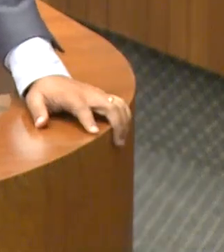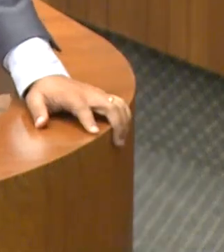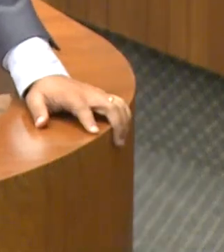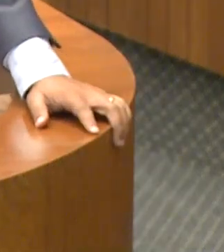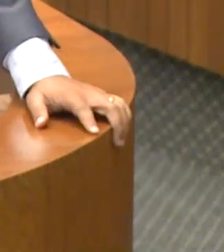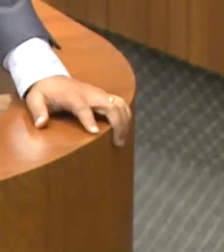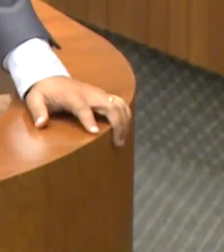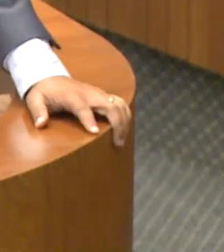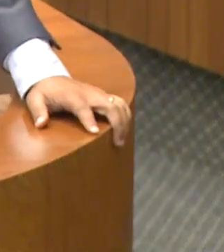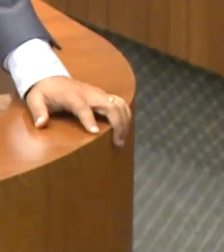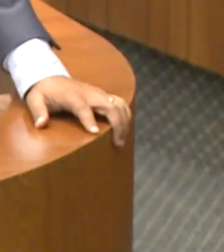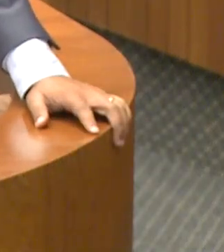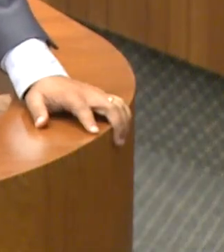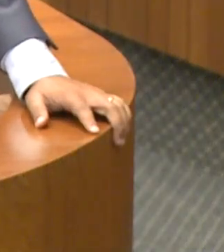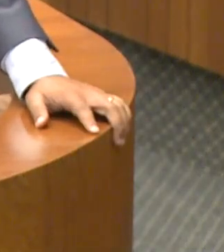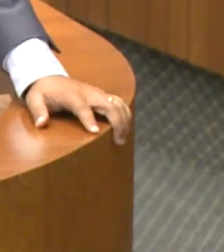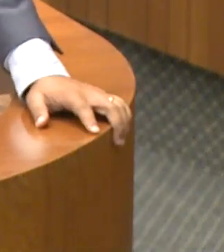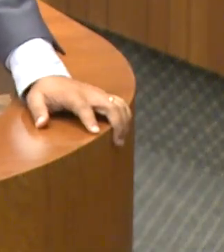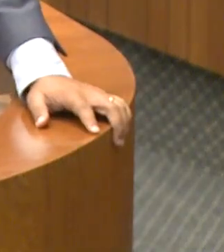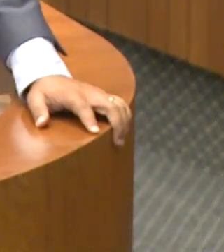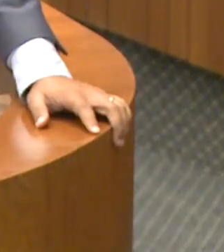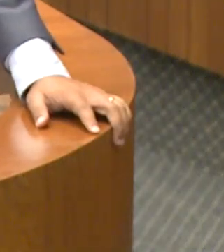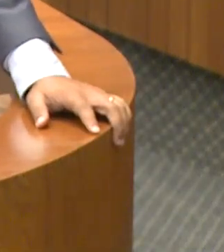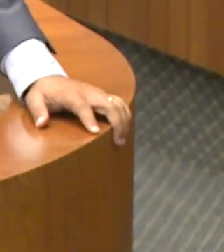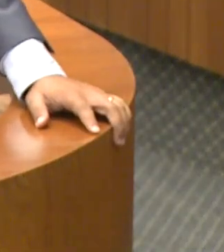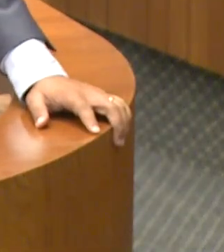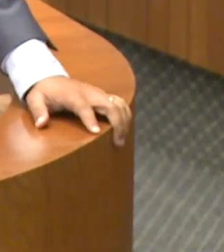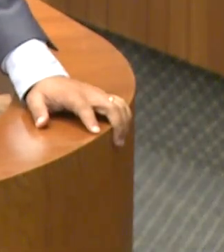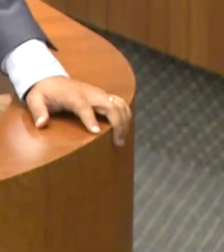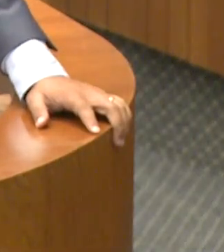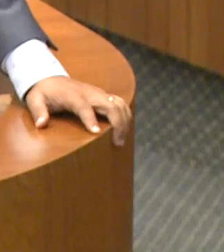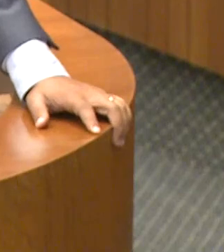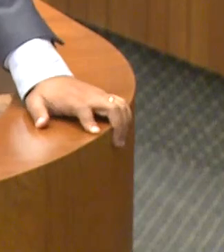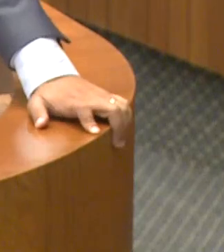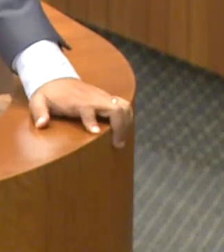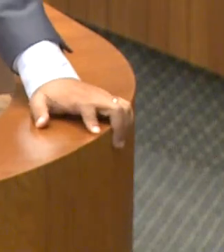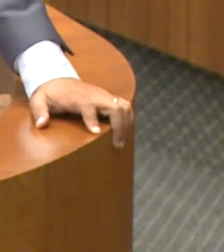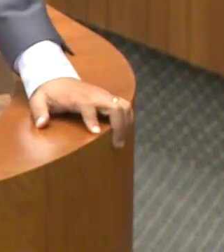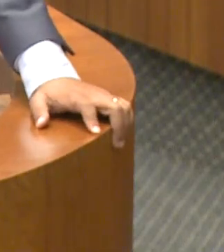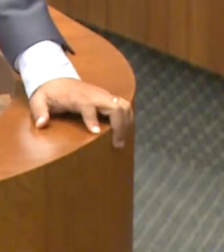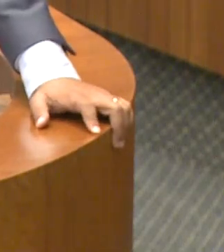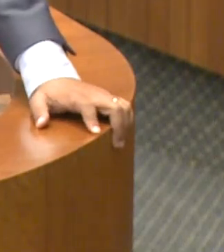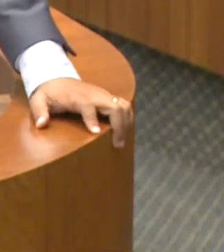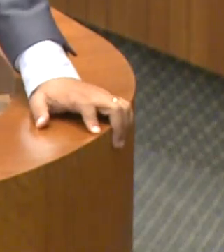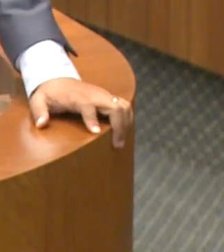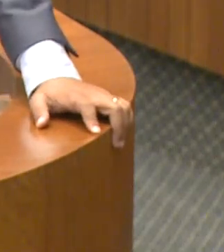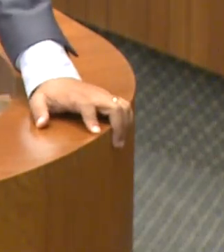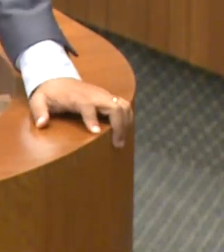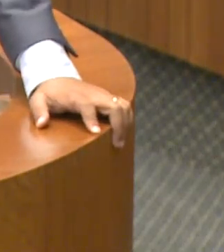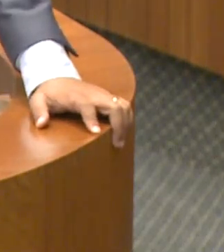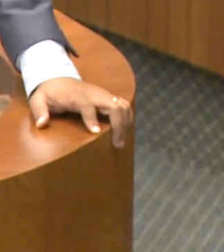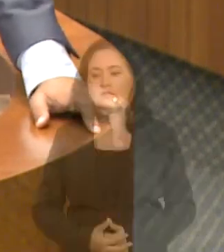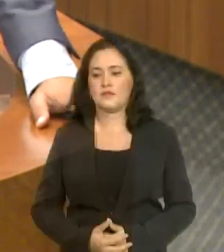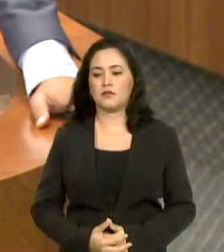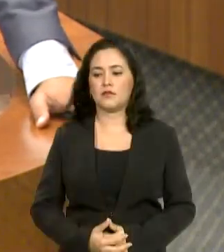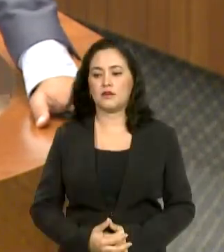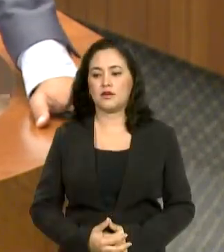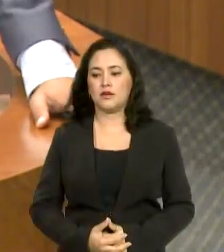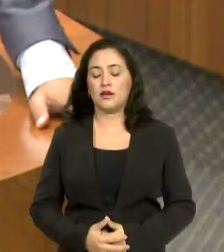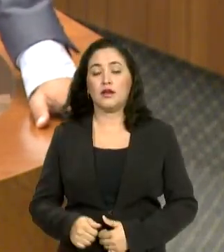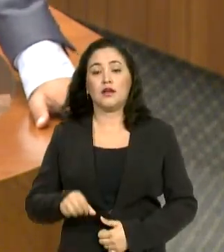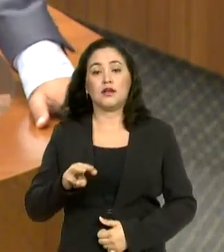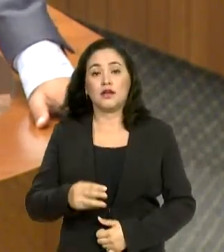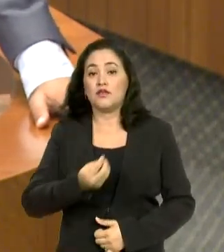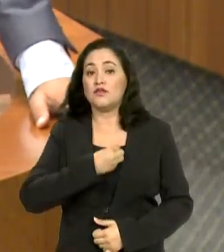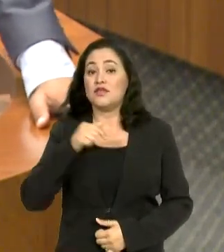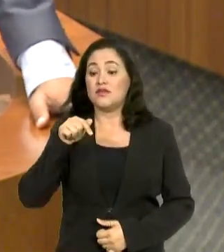tem ideia do que isso representa. Mas para quem vive aquela necessidade, sabe que foi exatamente a